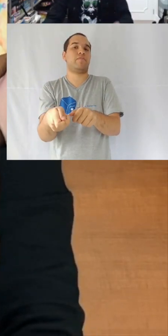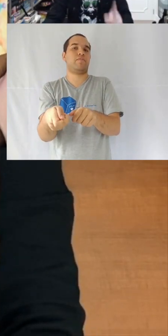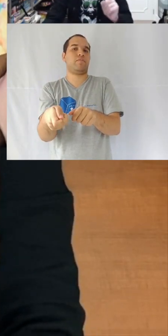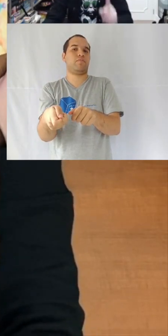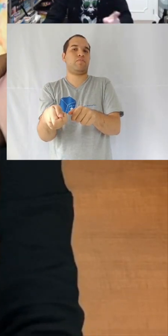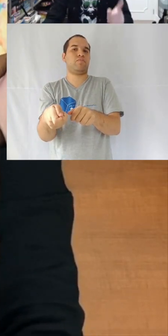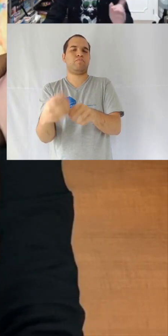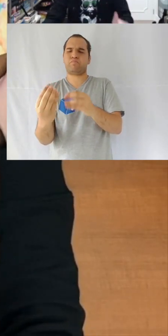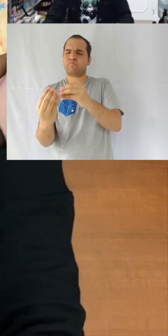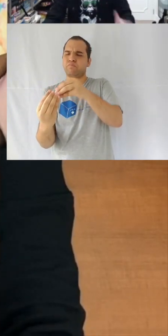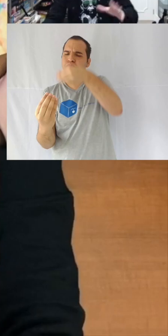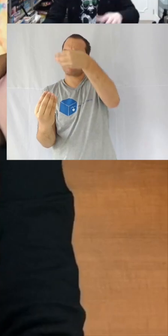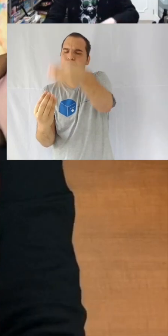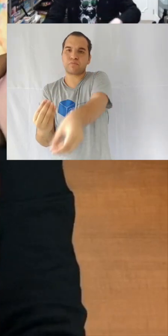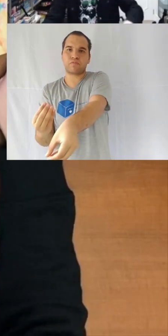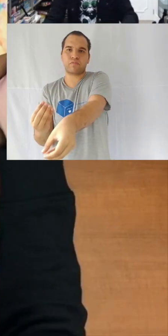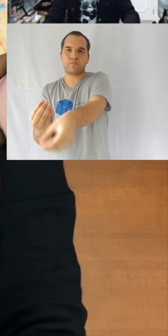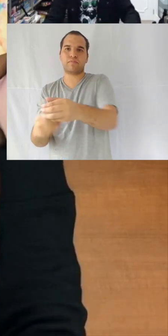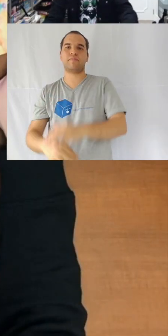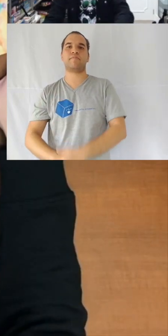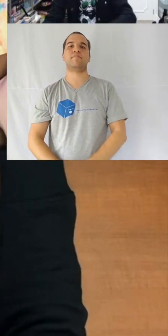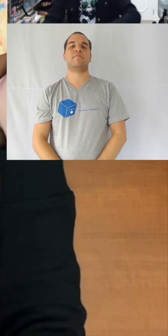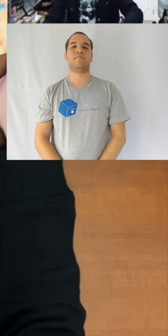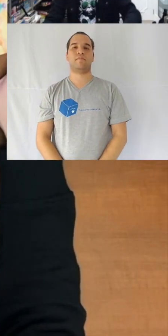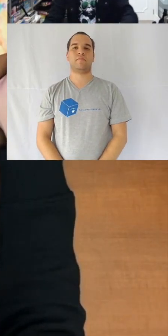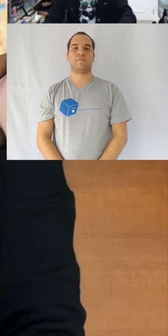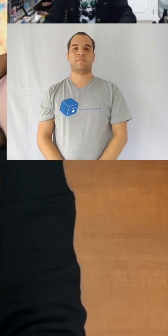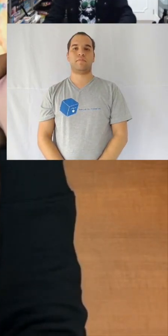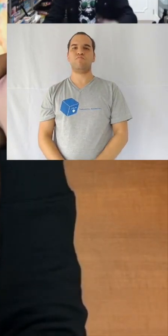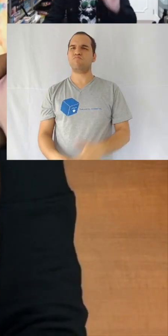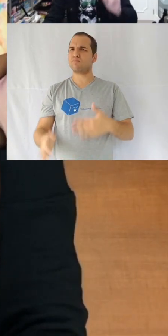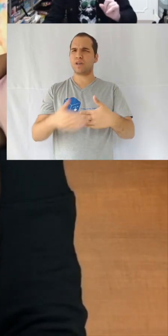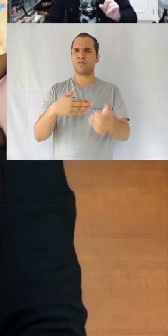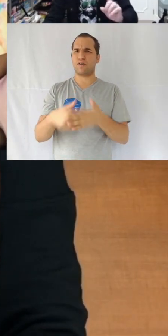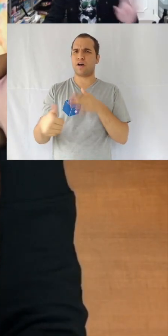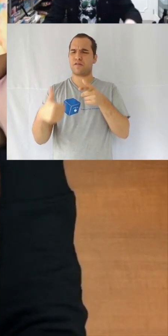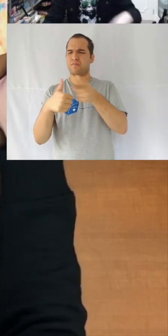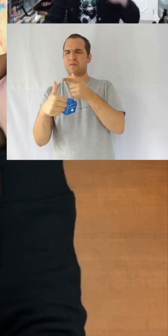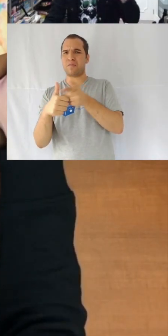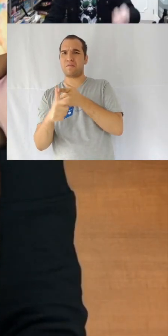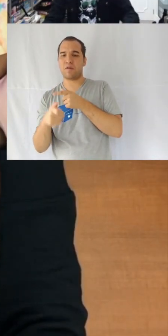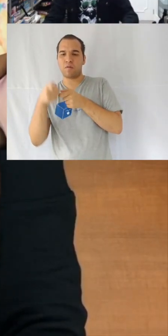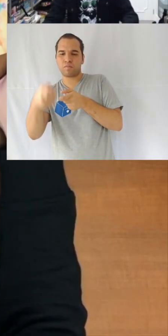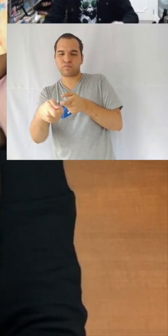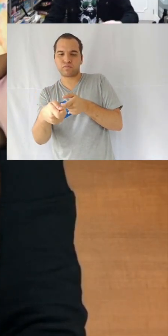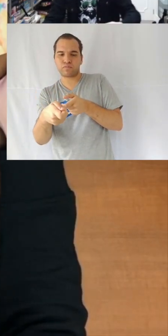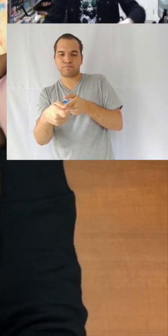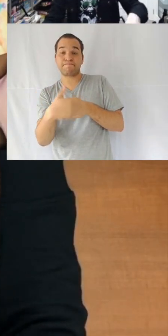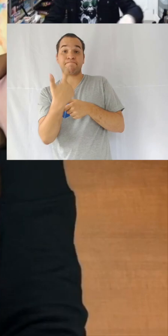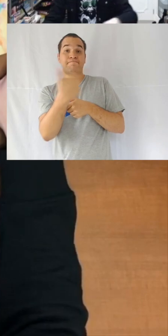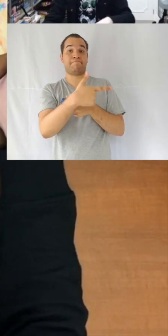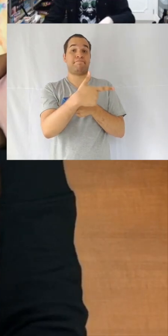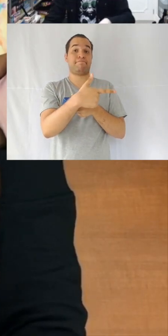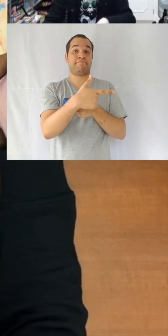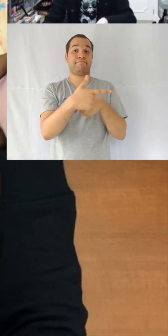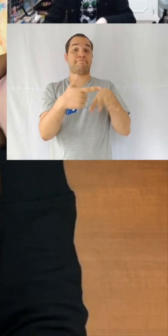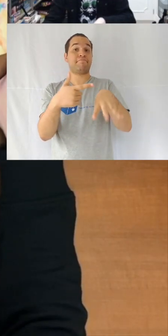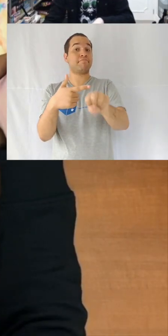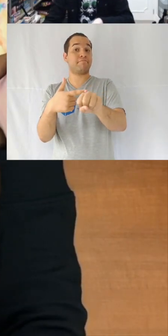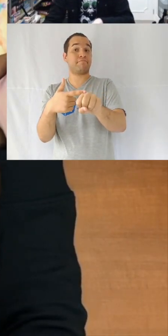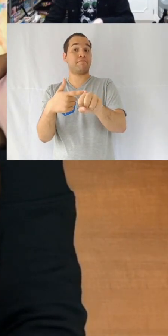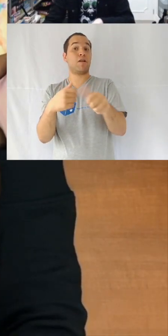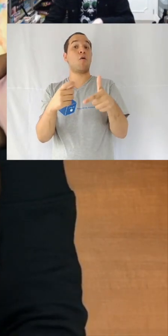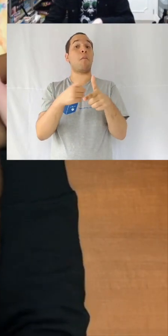jogador tem que comprar uma carta do tabuleiro e baixar uma carta no